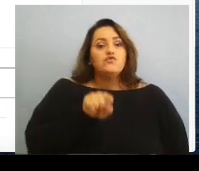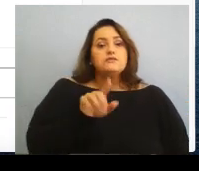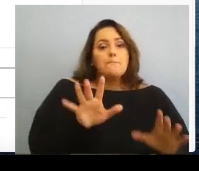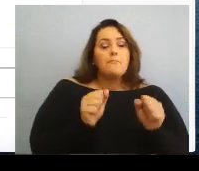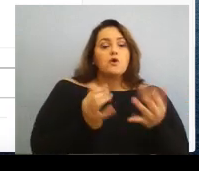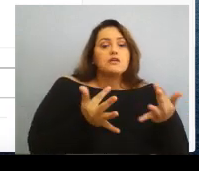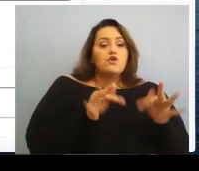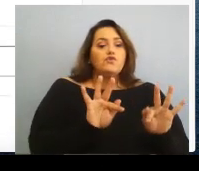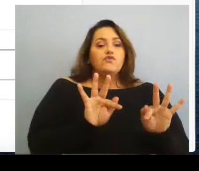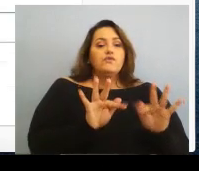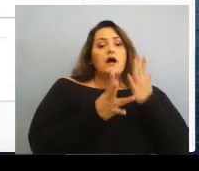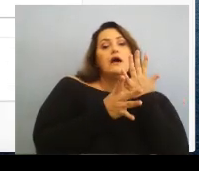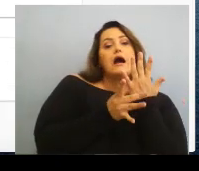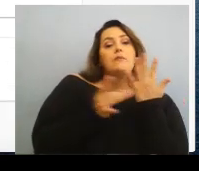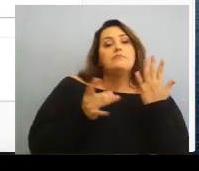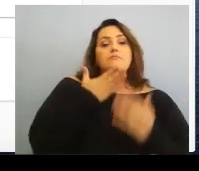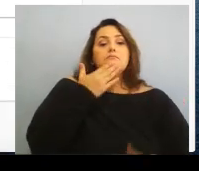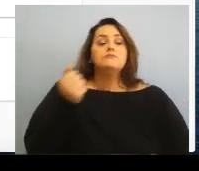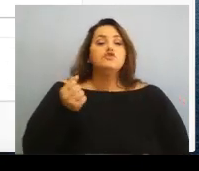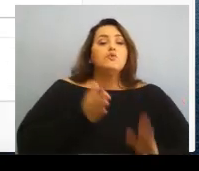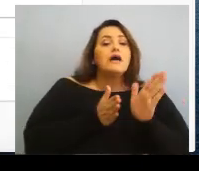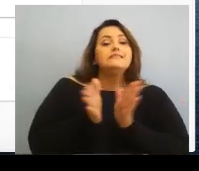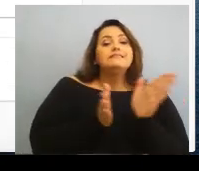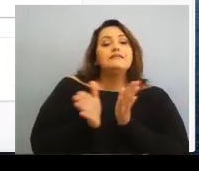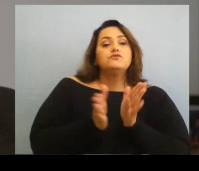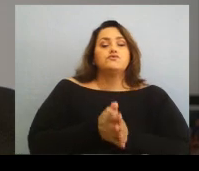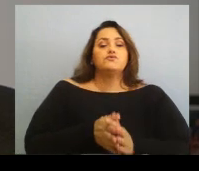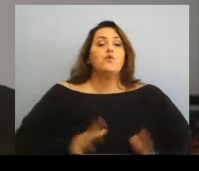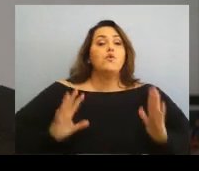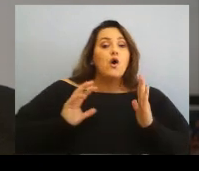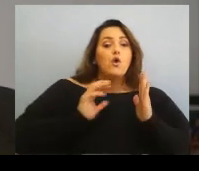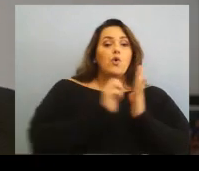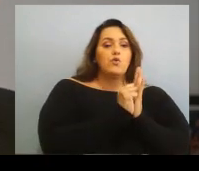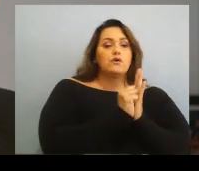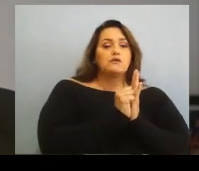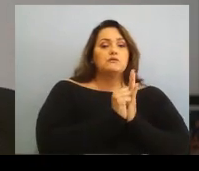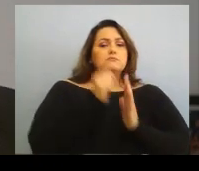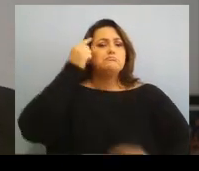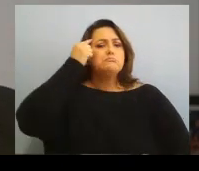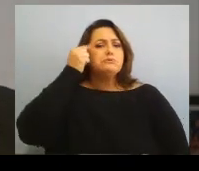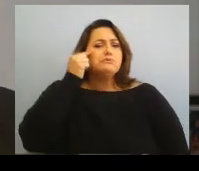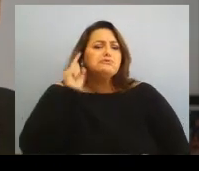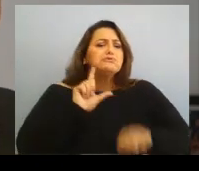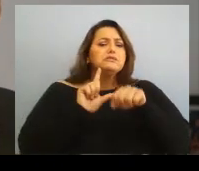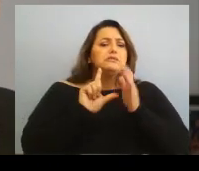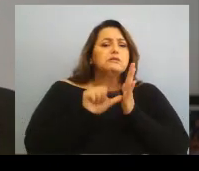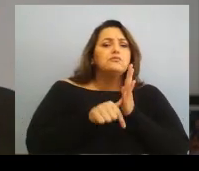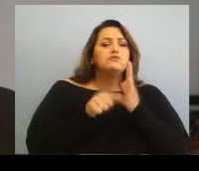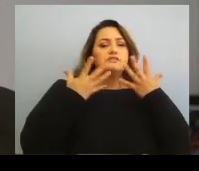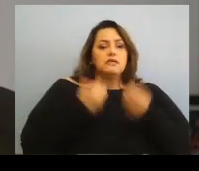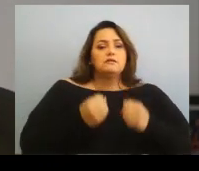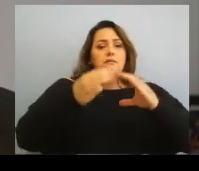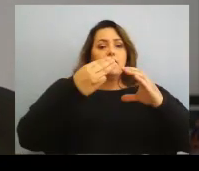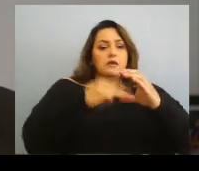final, ter a habilitação de solicitar o acesso. Logo você faz o cadastro poucos minutos depois, ou pouco tempo depois, você vai